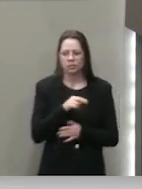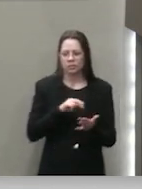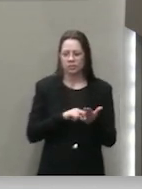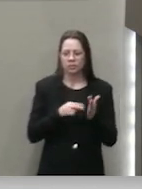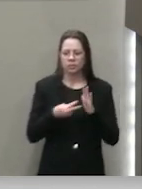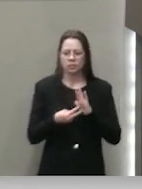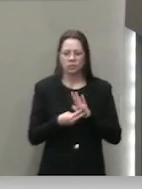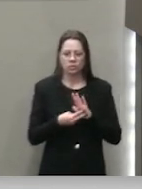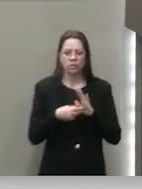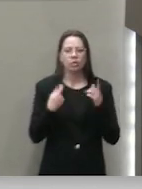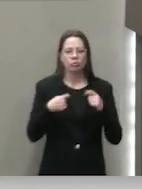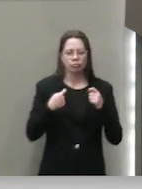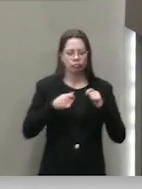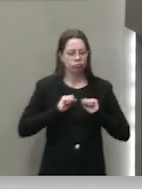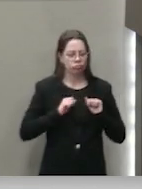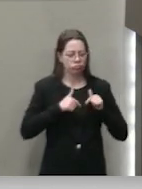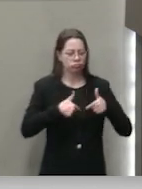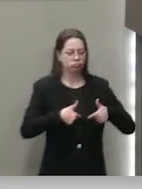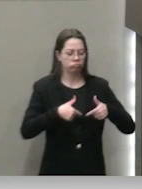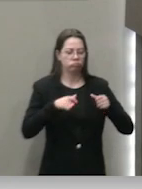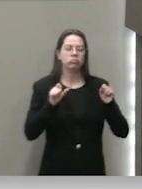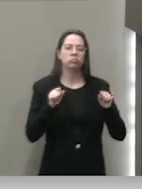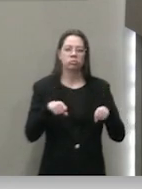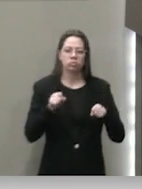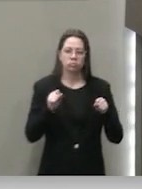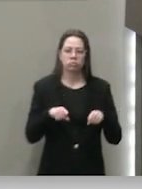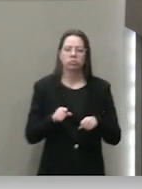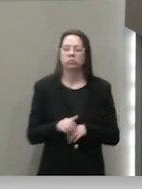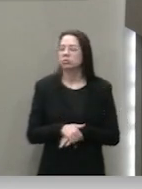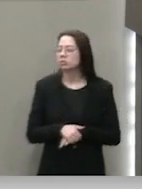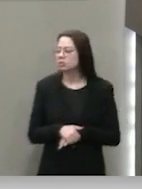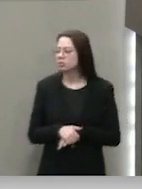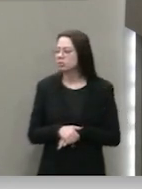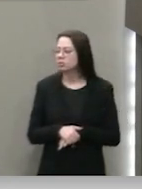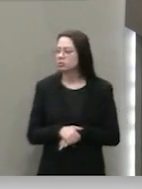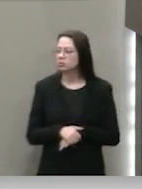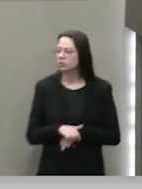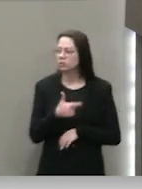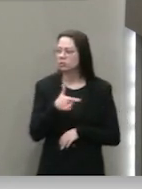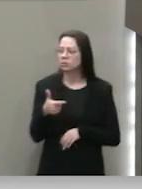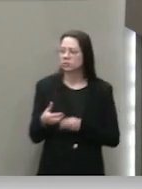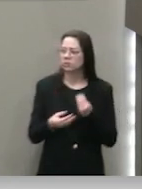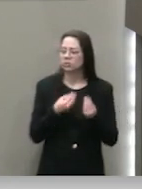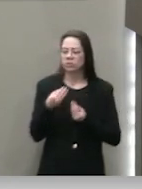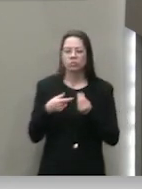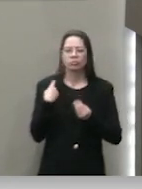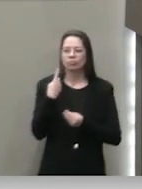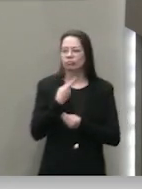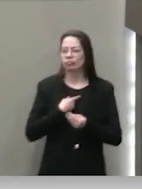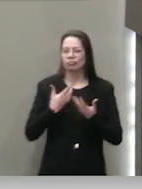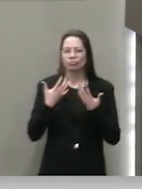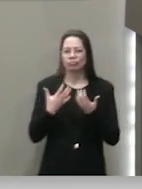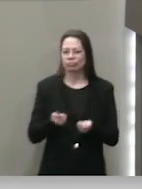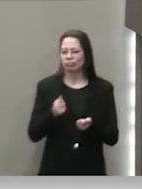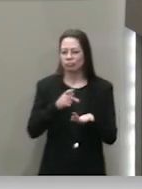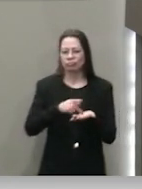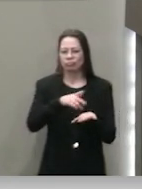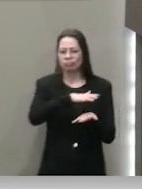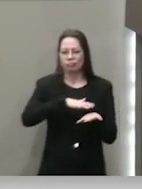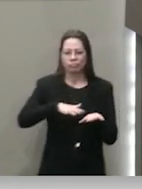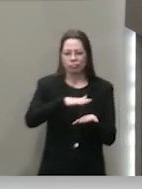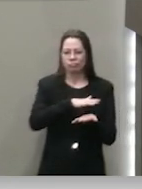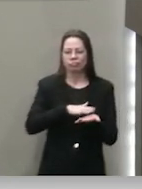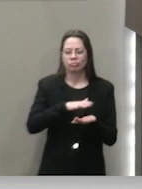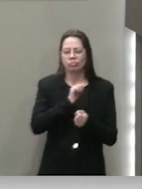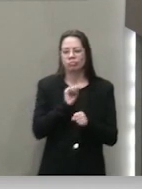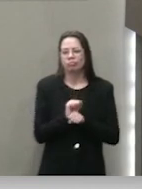significa que a gente tem que tomar uma atitude, vereador Mandioca. Não dá mais para olhar para esta realidade e